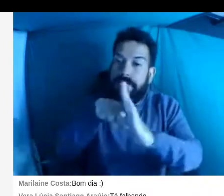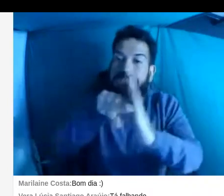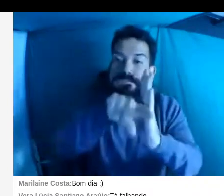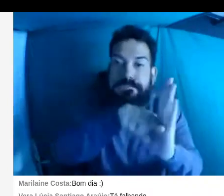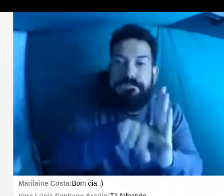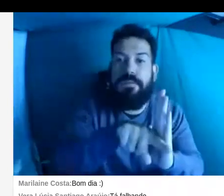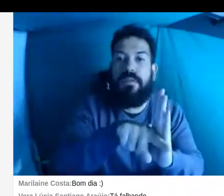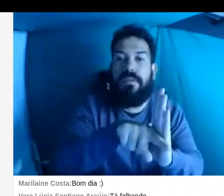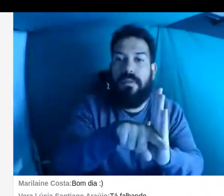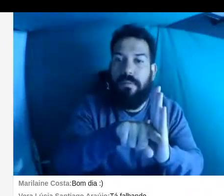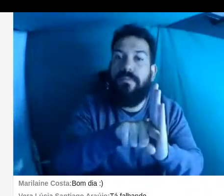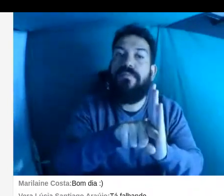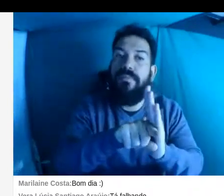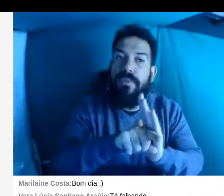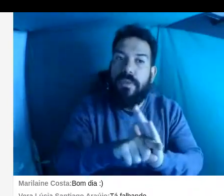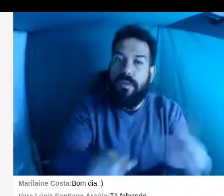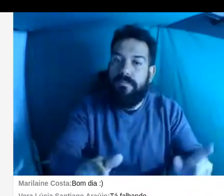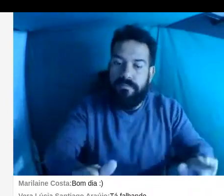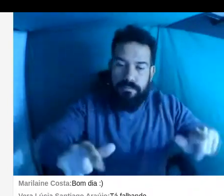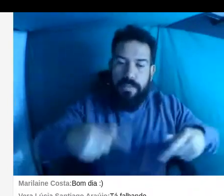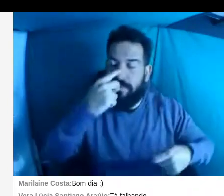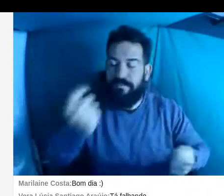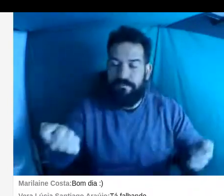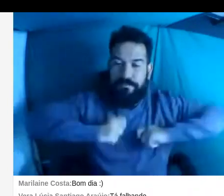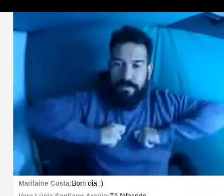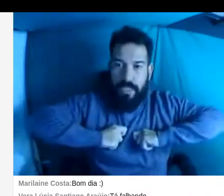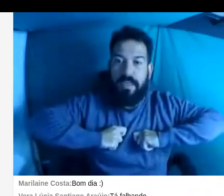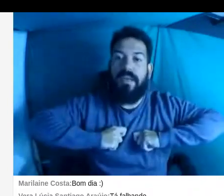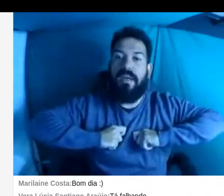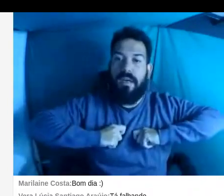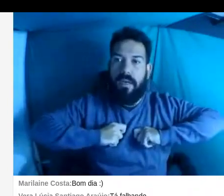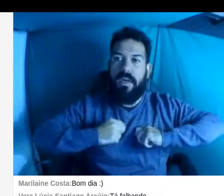nos confere bastante protagonismo.